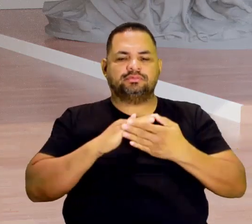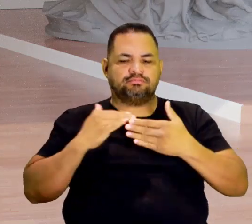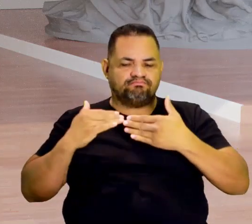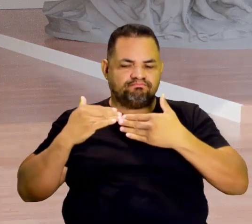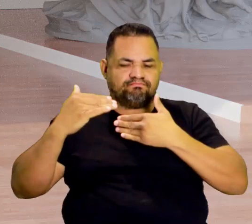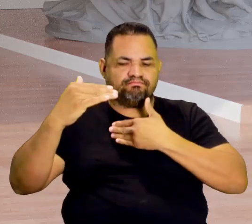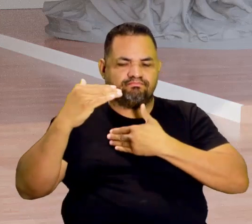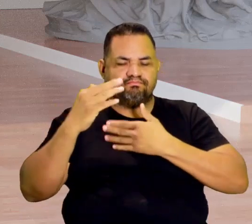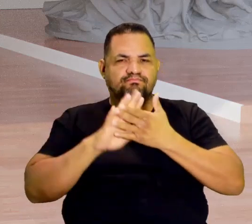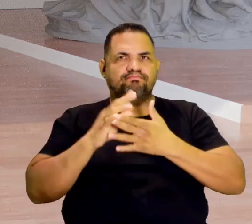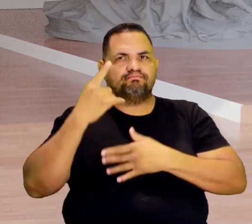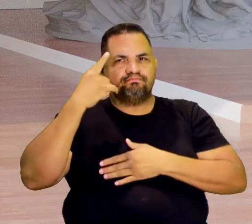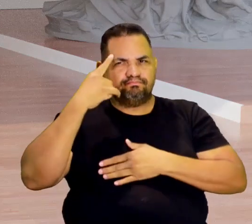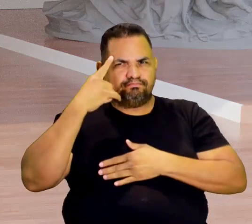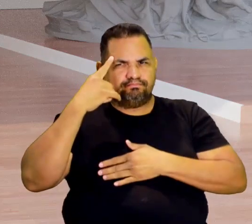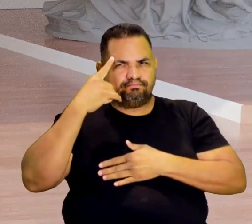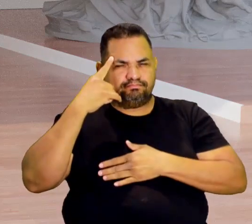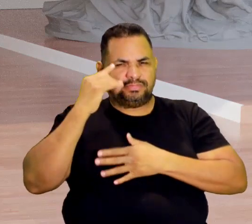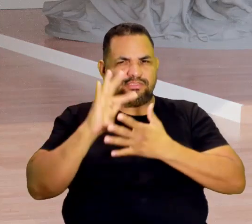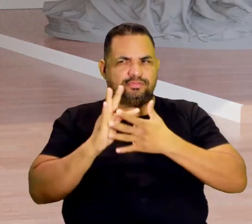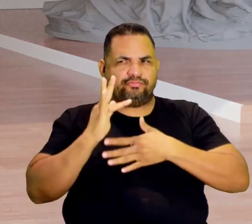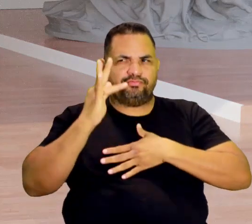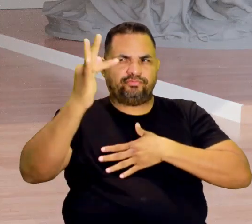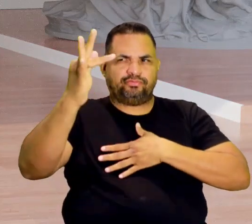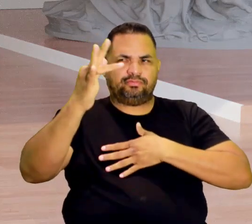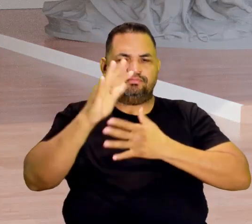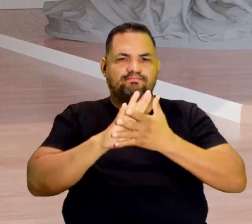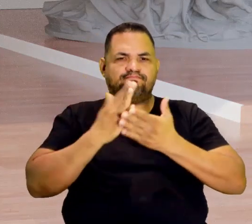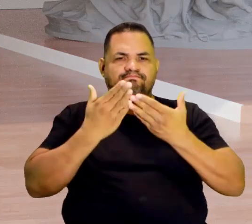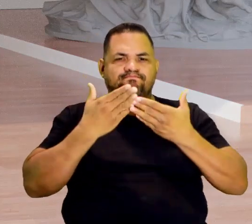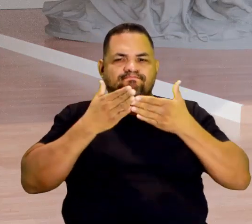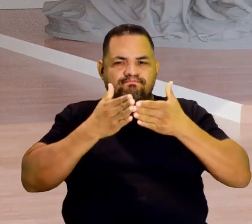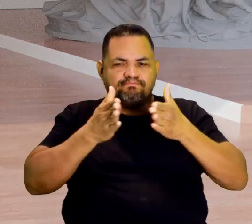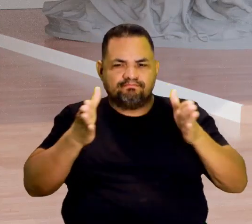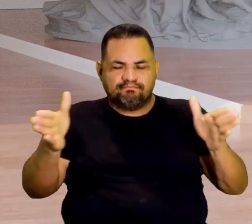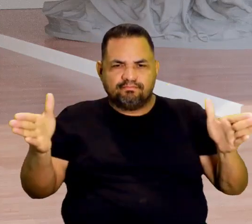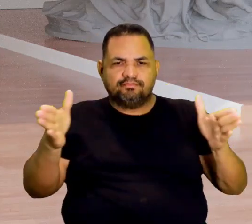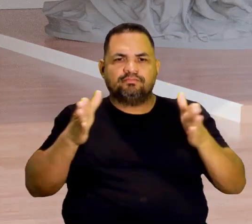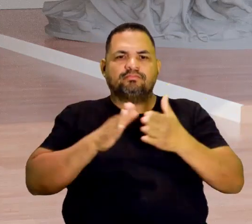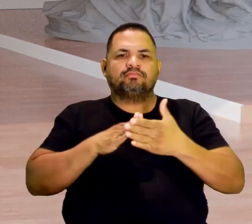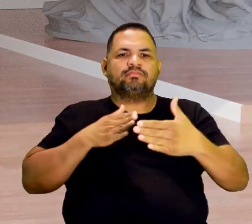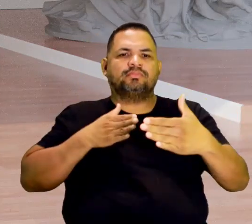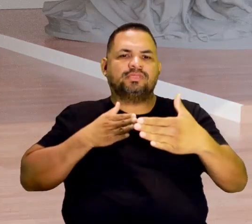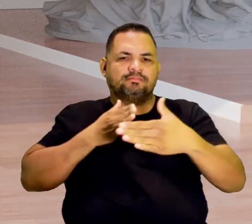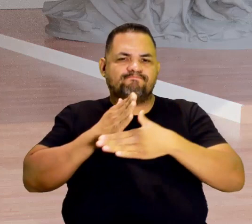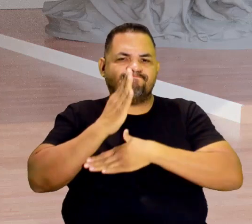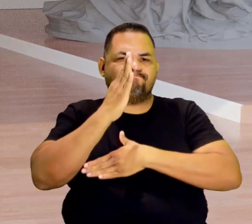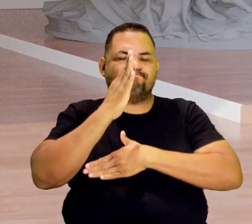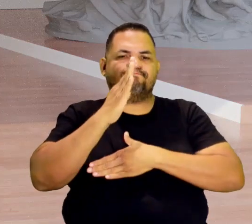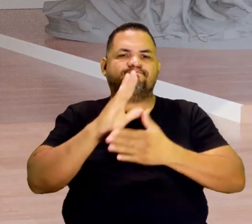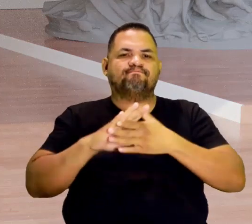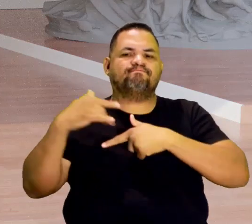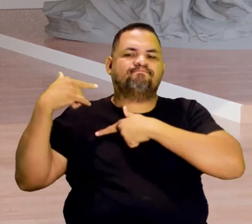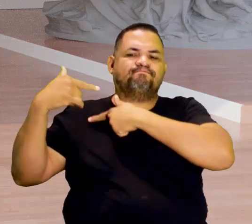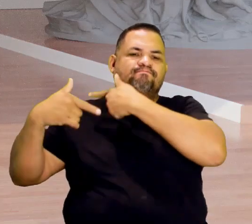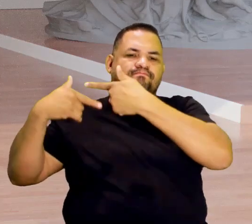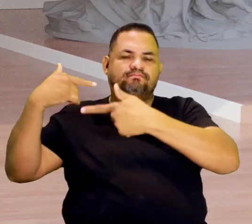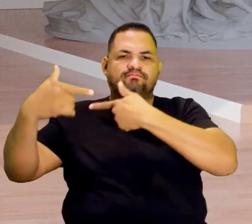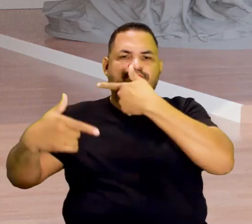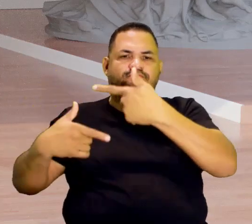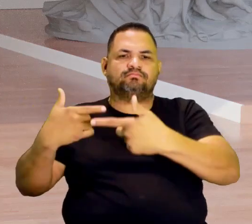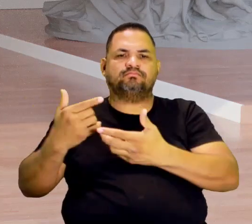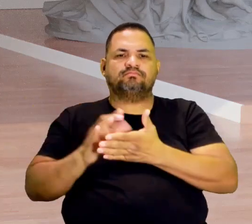né? Os artistas que começam a romper com as barreiras, romper com as tradições das artes que